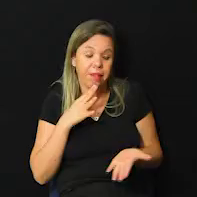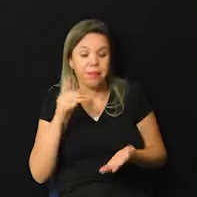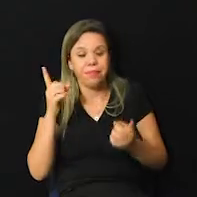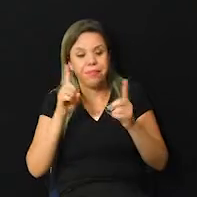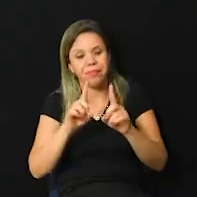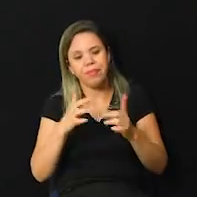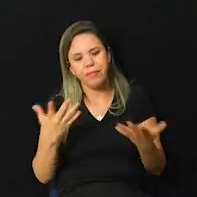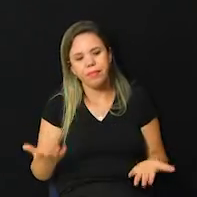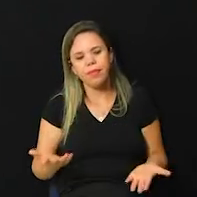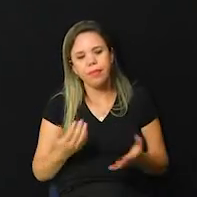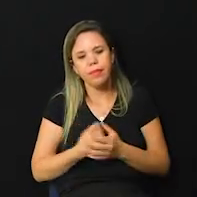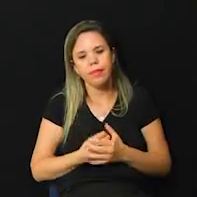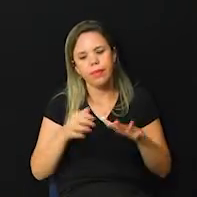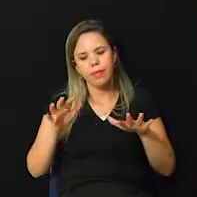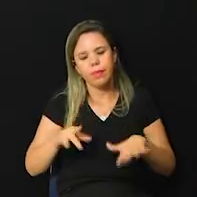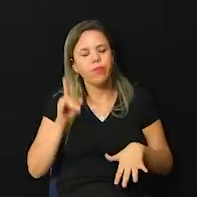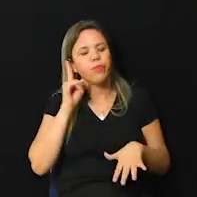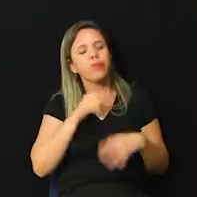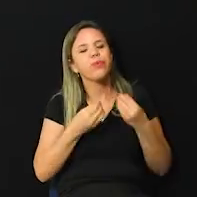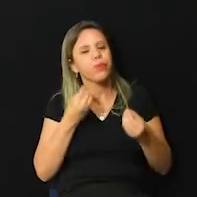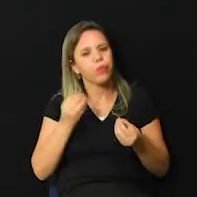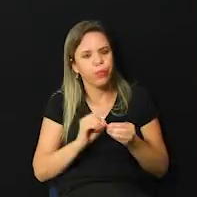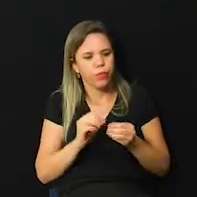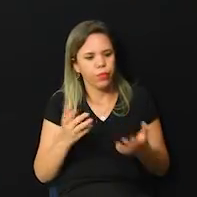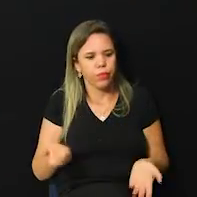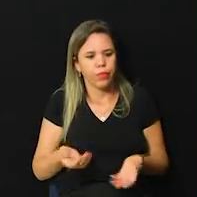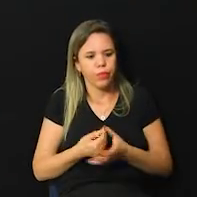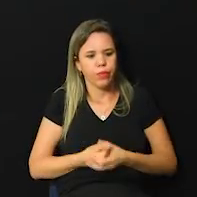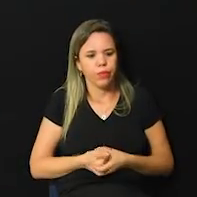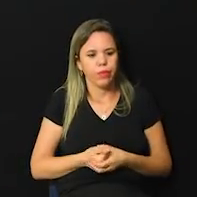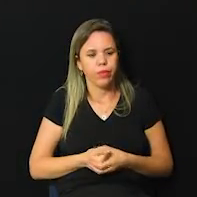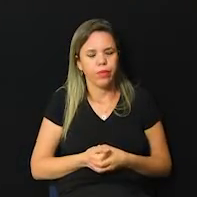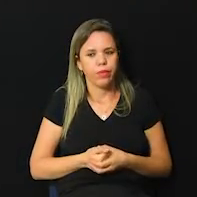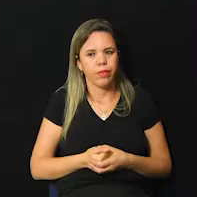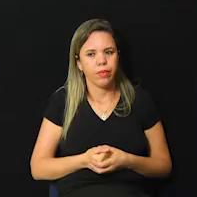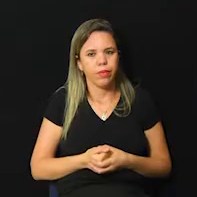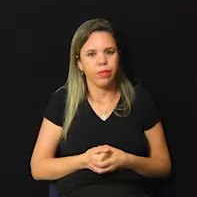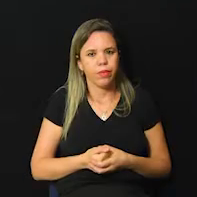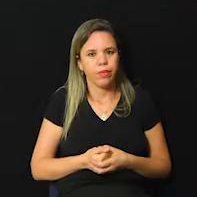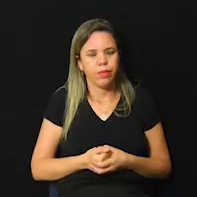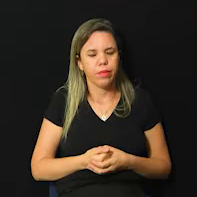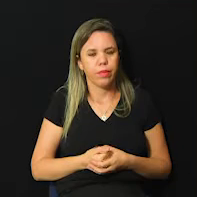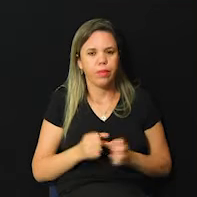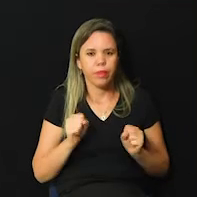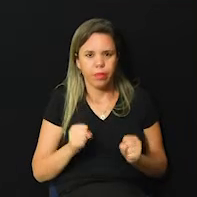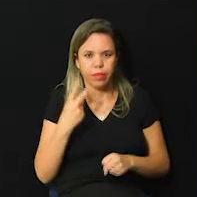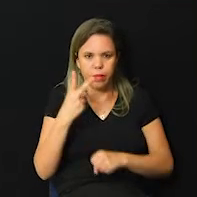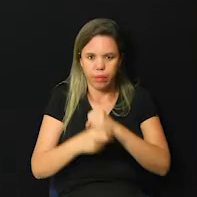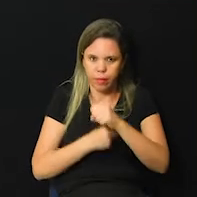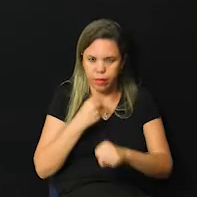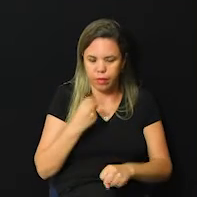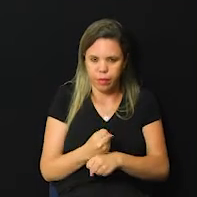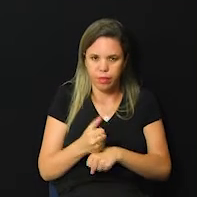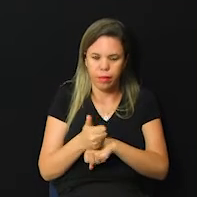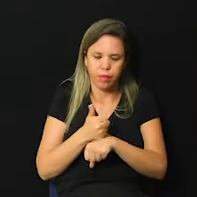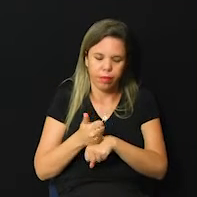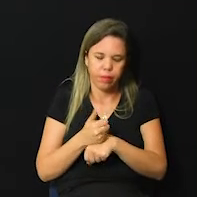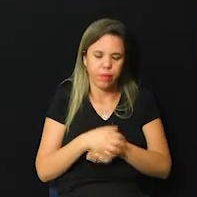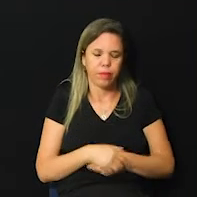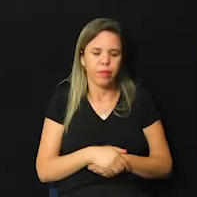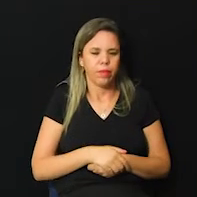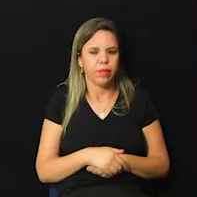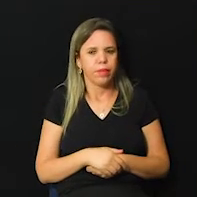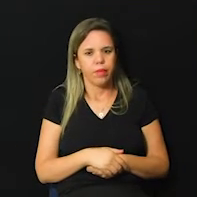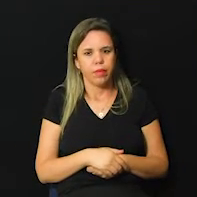saber né conhece alguém acaba casando que ia ficar nos Estados Unidos como que é isso Gabriele a gente pode ficar dois anos como